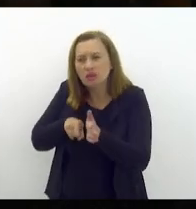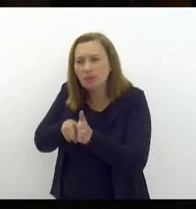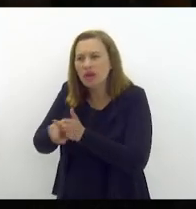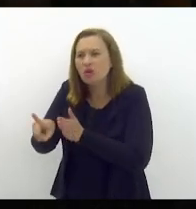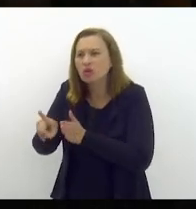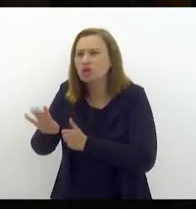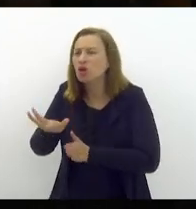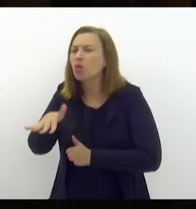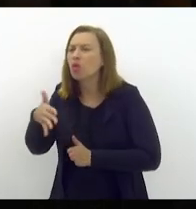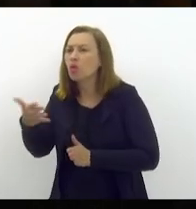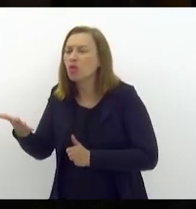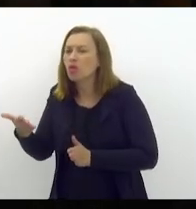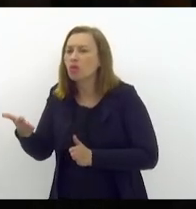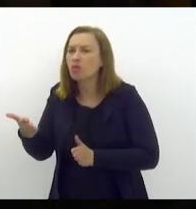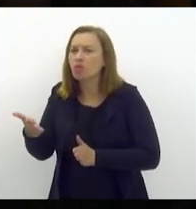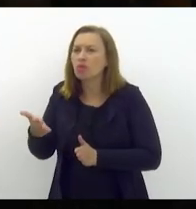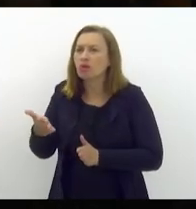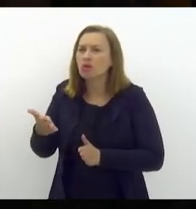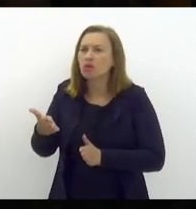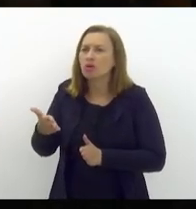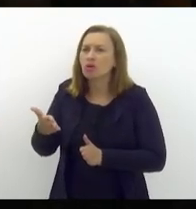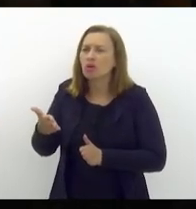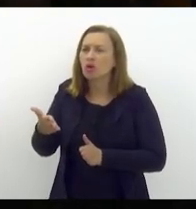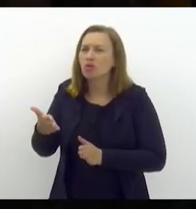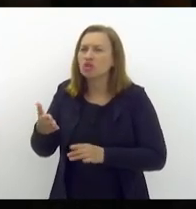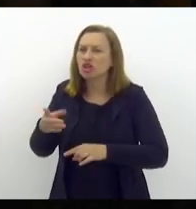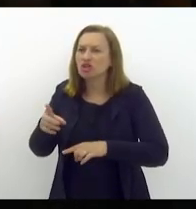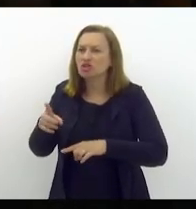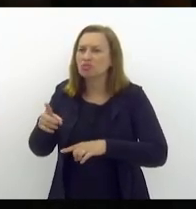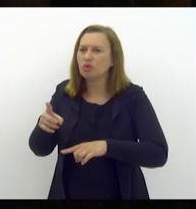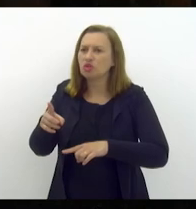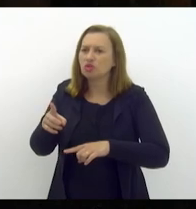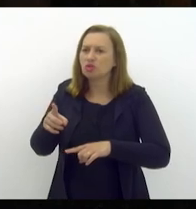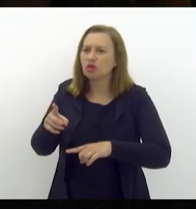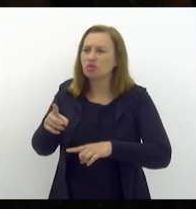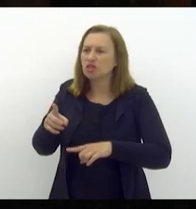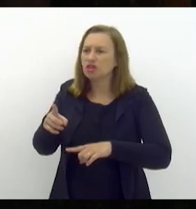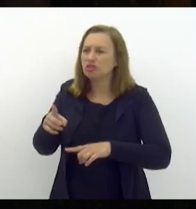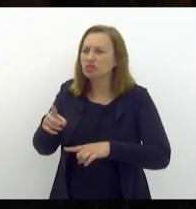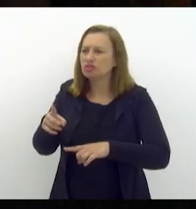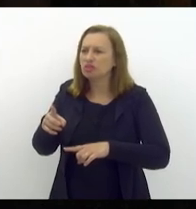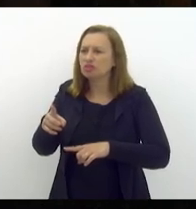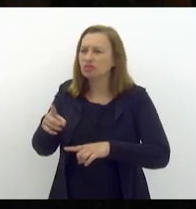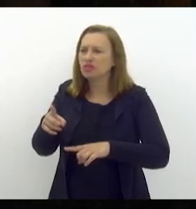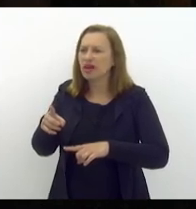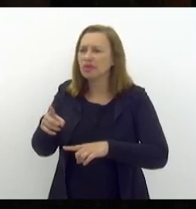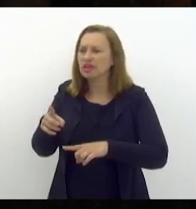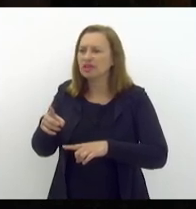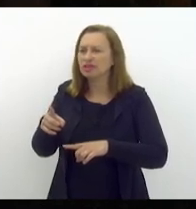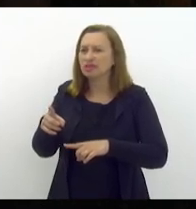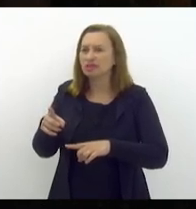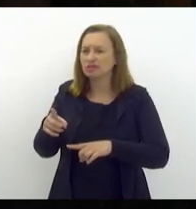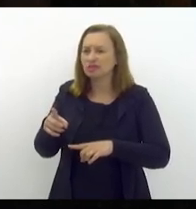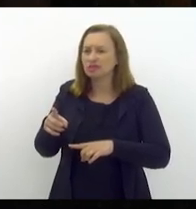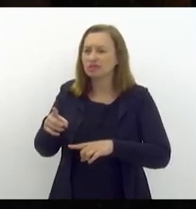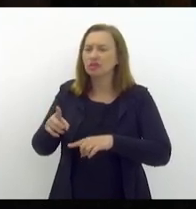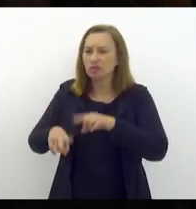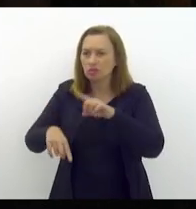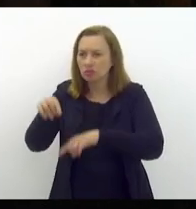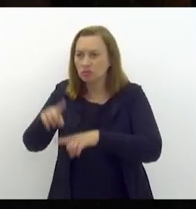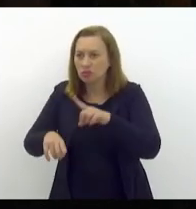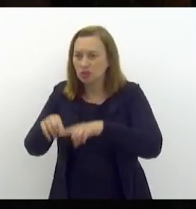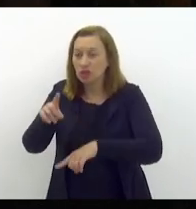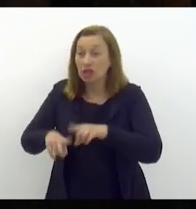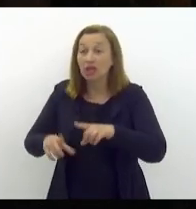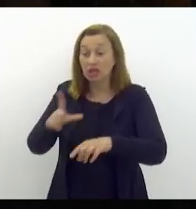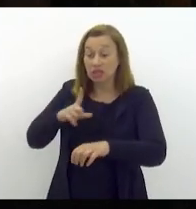é a maior ferramenta para que a gente tenha um mundo mais tranquilo, um Estado mais tranquilo, um Estado mais digno, para que a